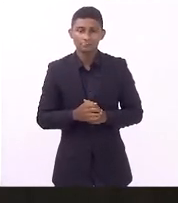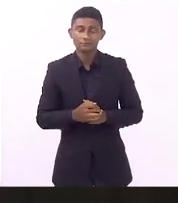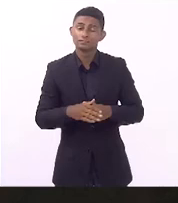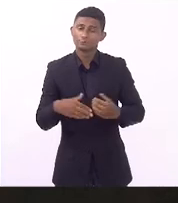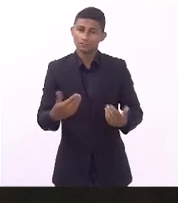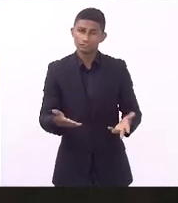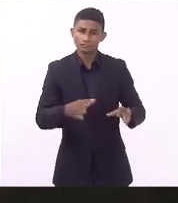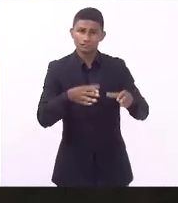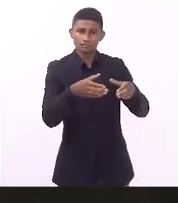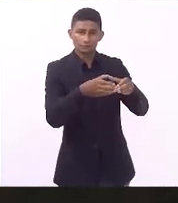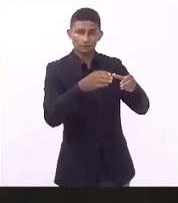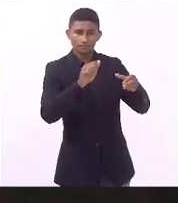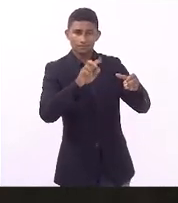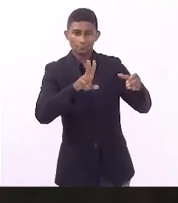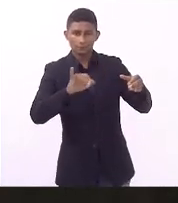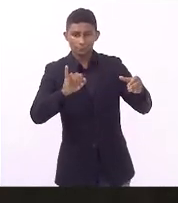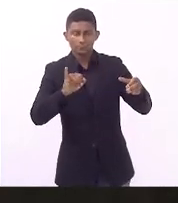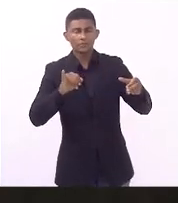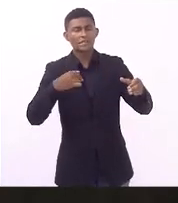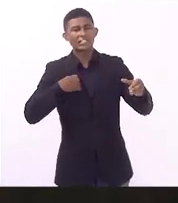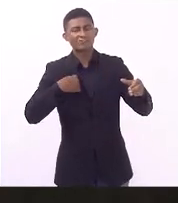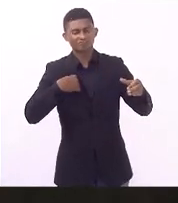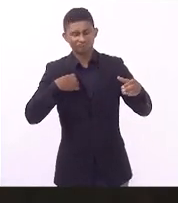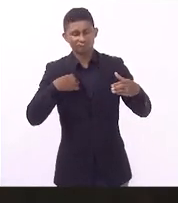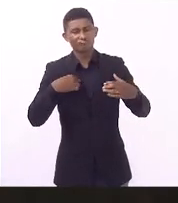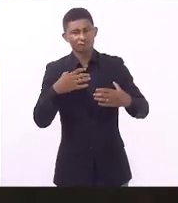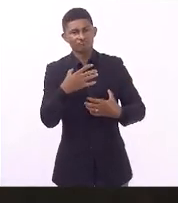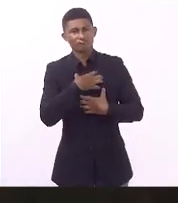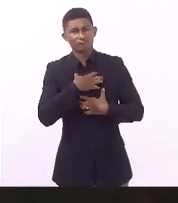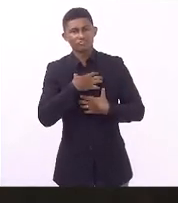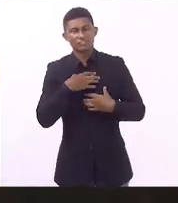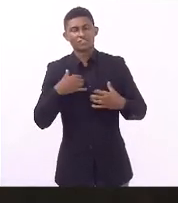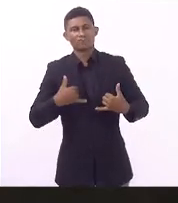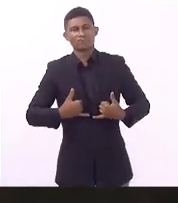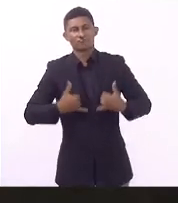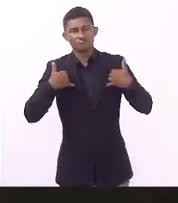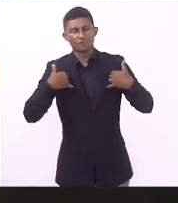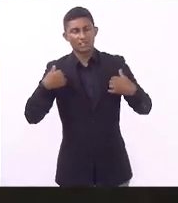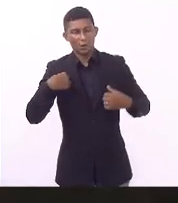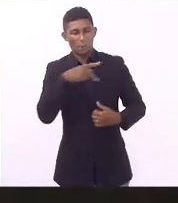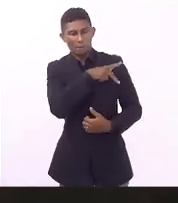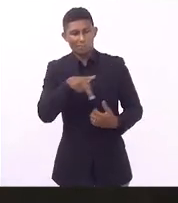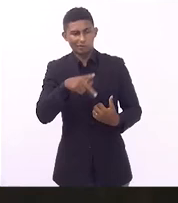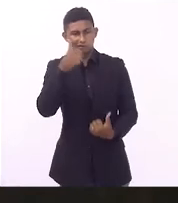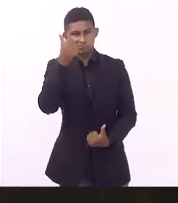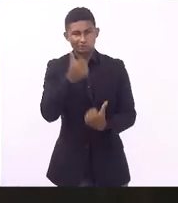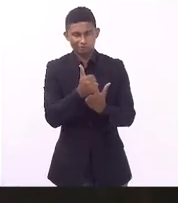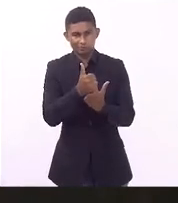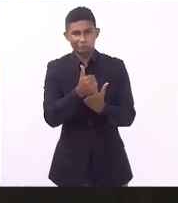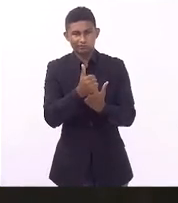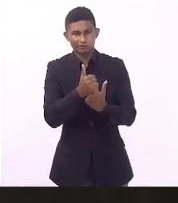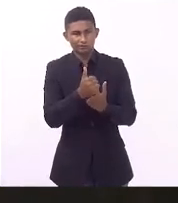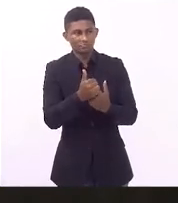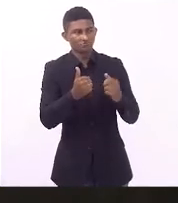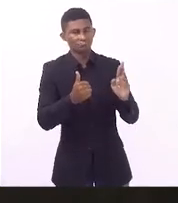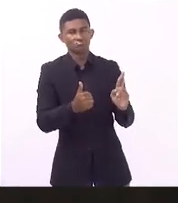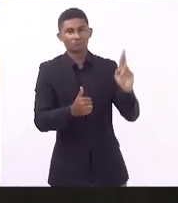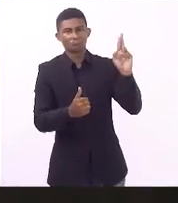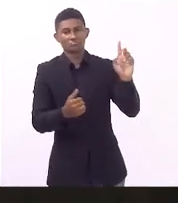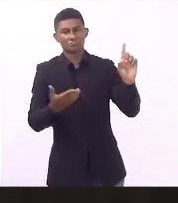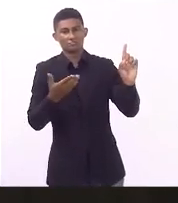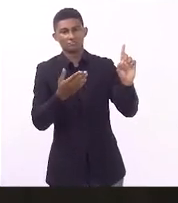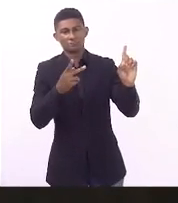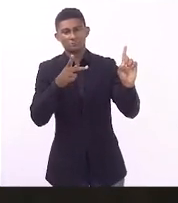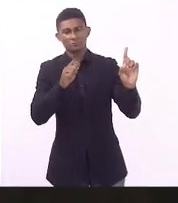é com orgulho que eu sou vice-presidente dessa gestão, capitaneada pelo Pagé, é